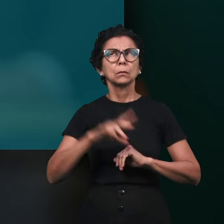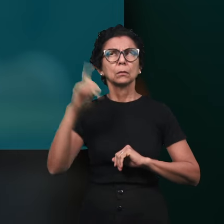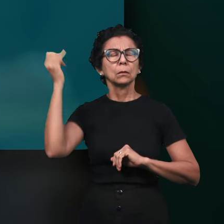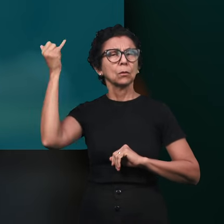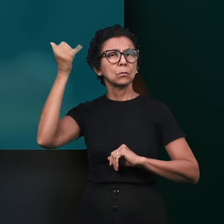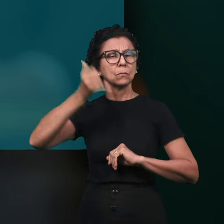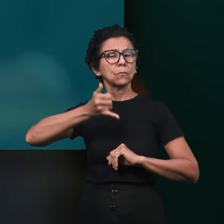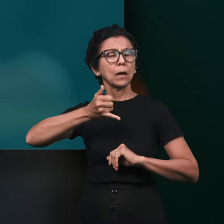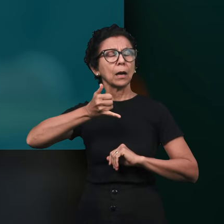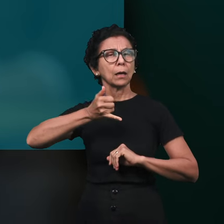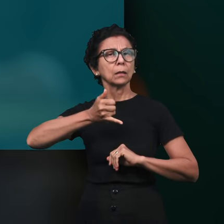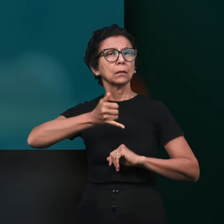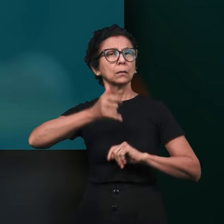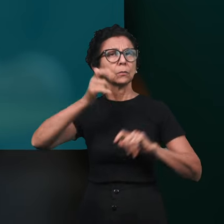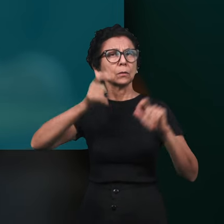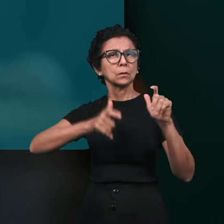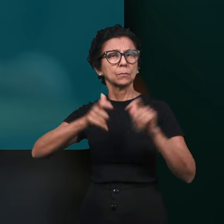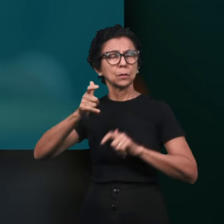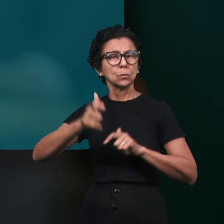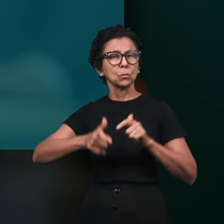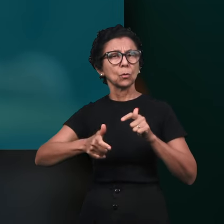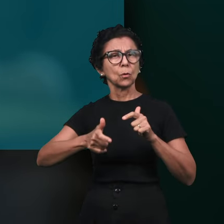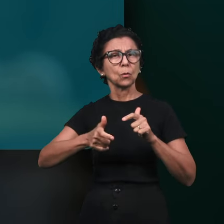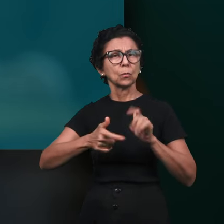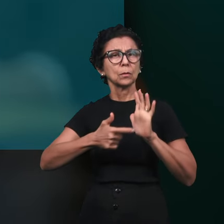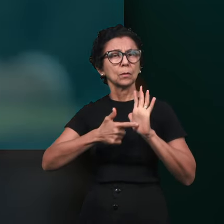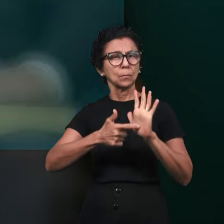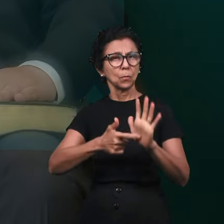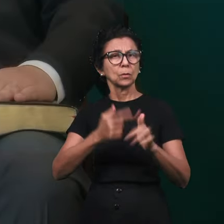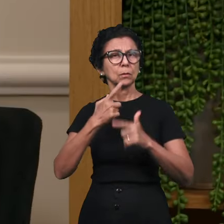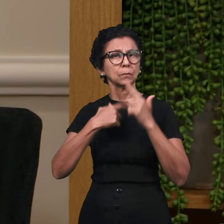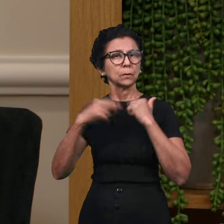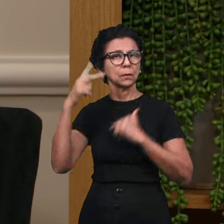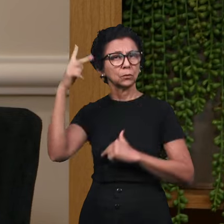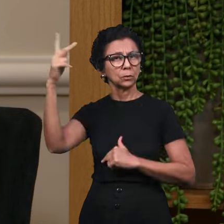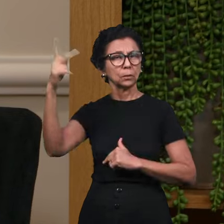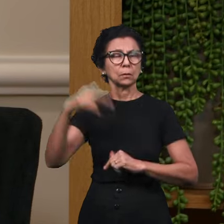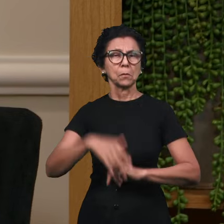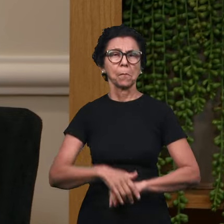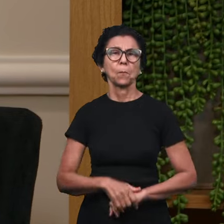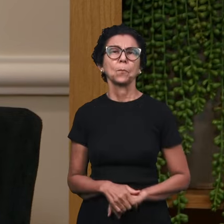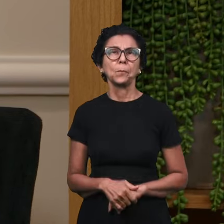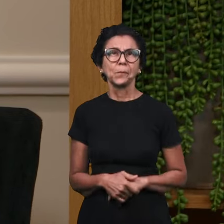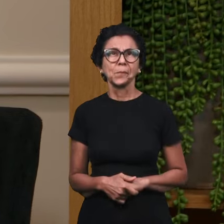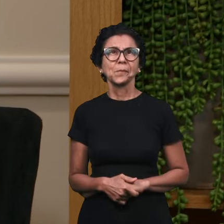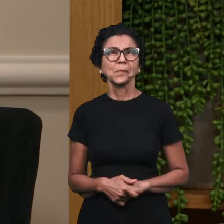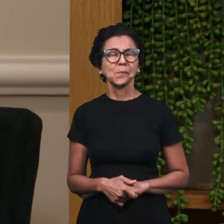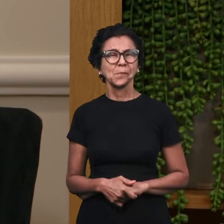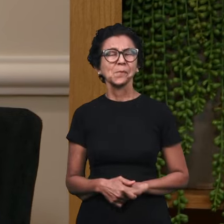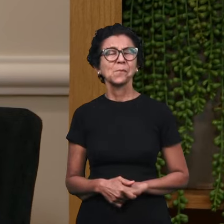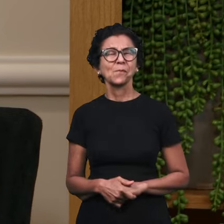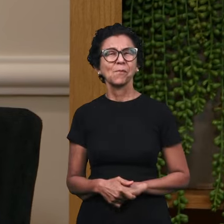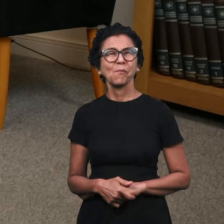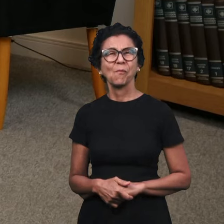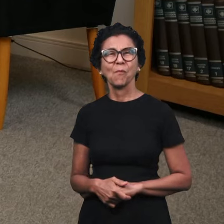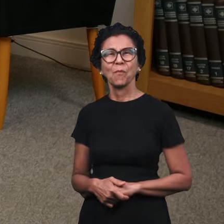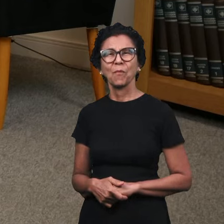dos homens e lhes cela a sua instrução. Que coisa, né? Que texto muito bom, em